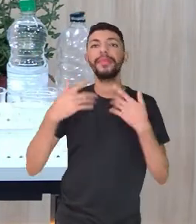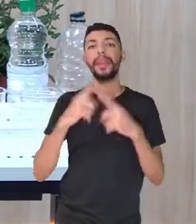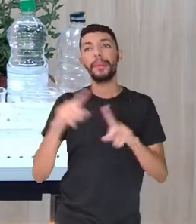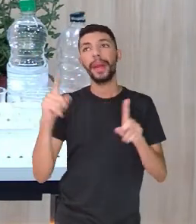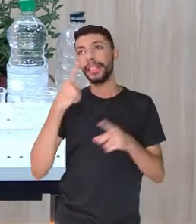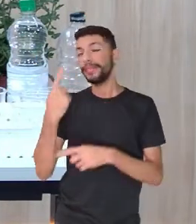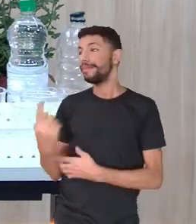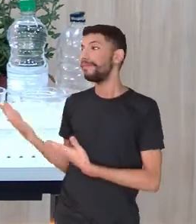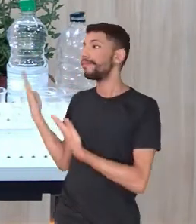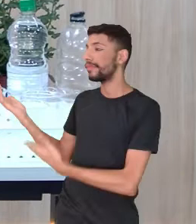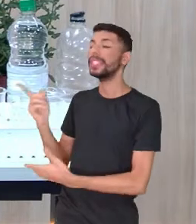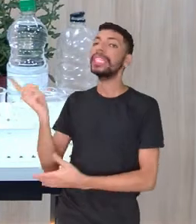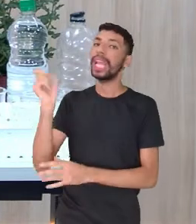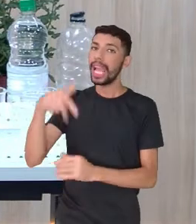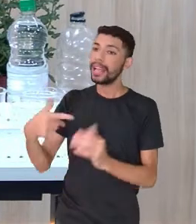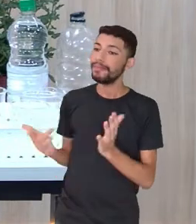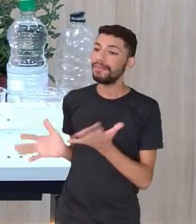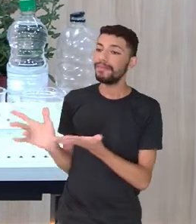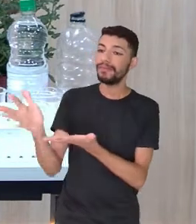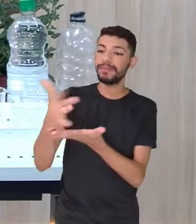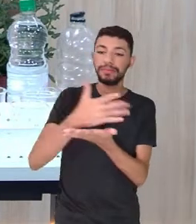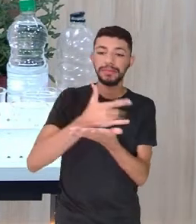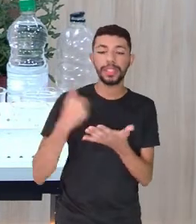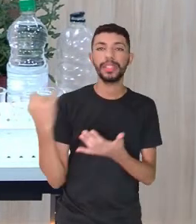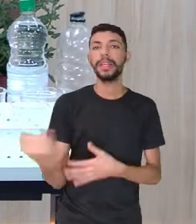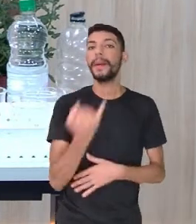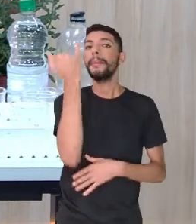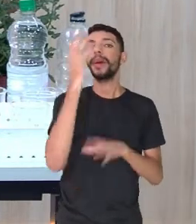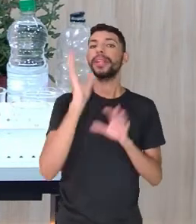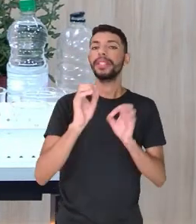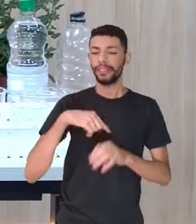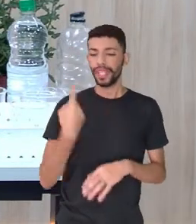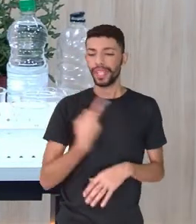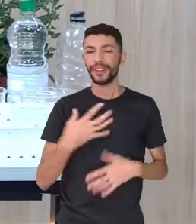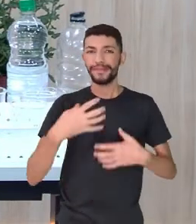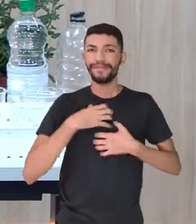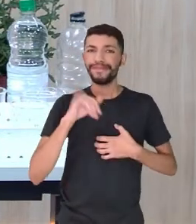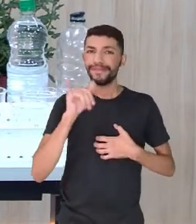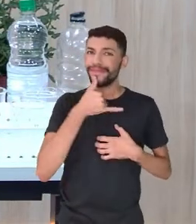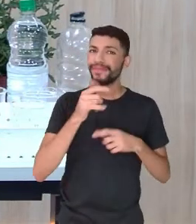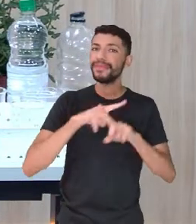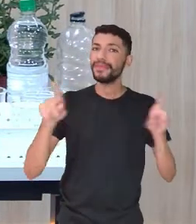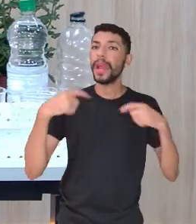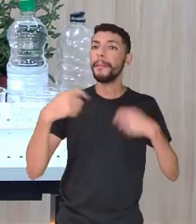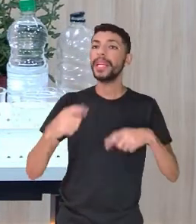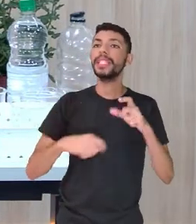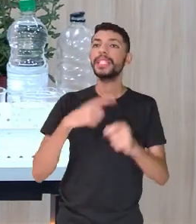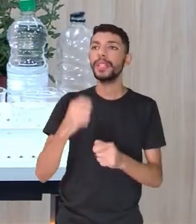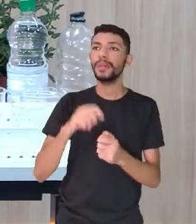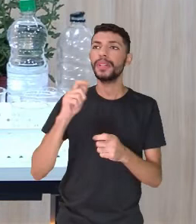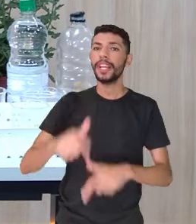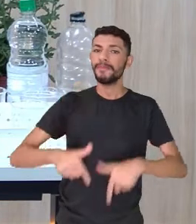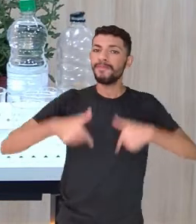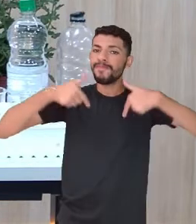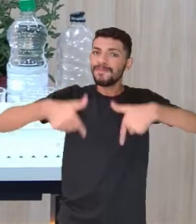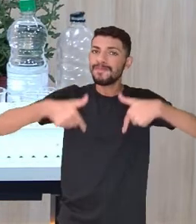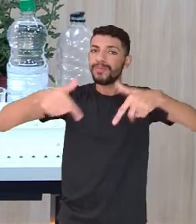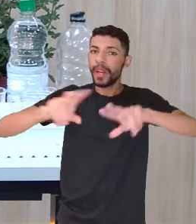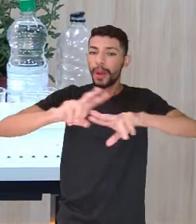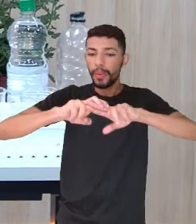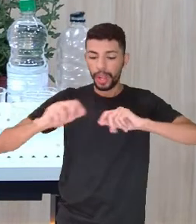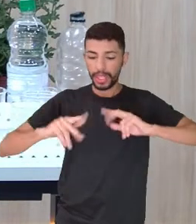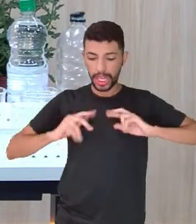aí, são dados importantes que a gente fica triste, mas que a gente tem que começar a levantar a bandeira através das nossas